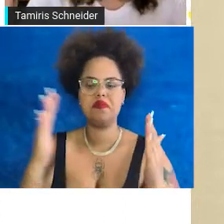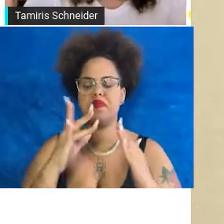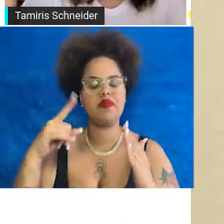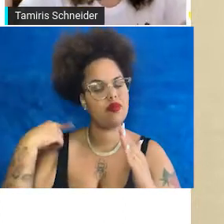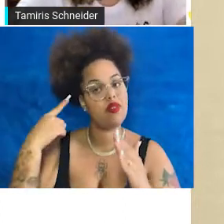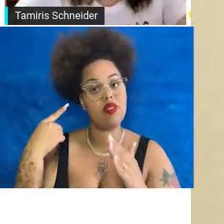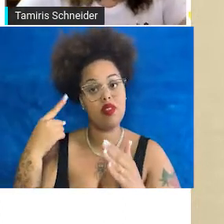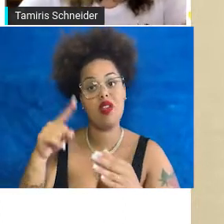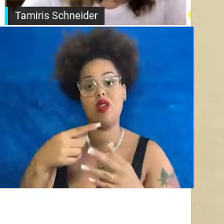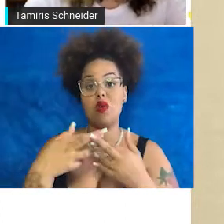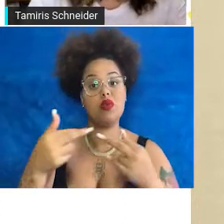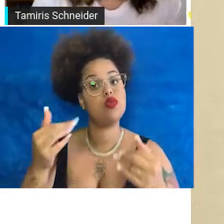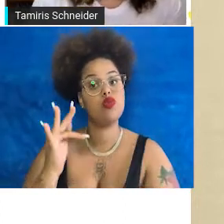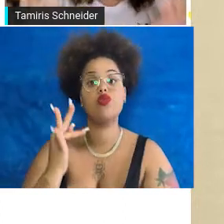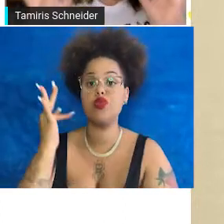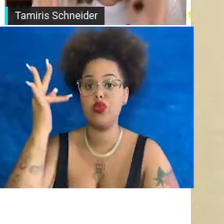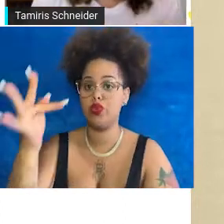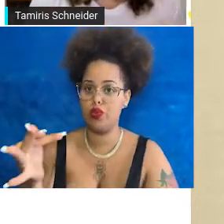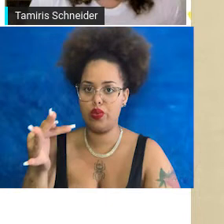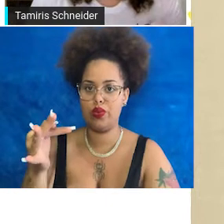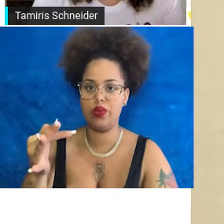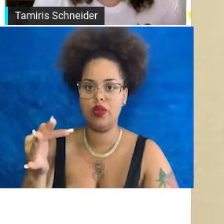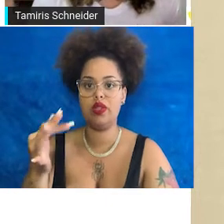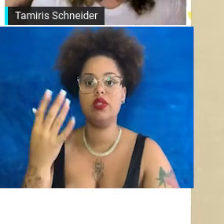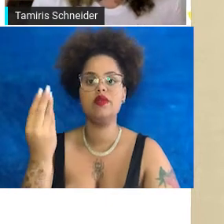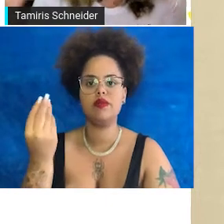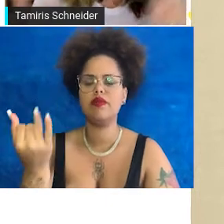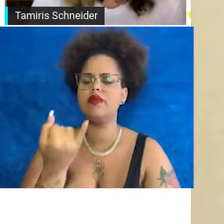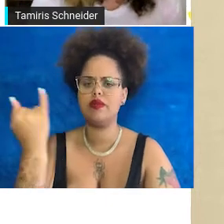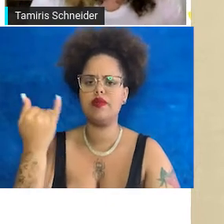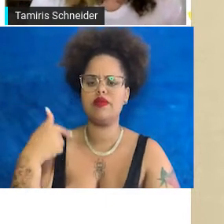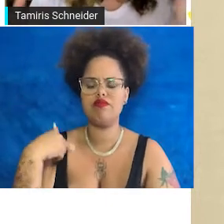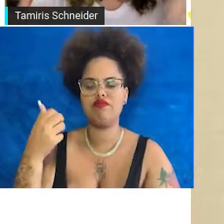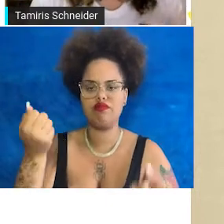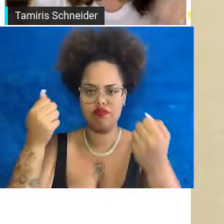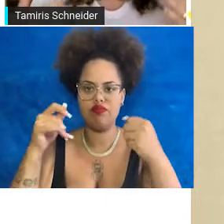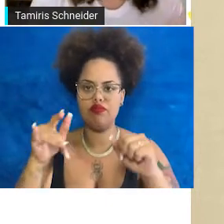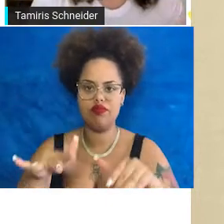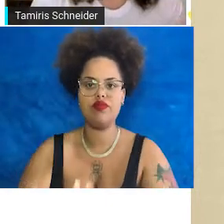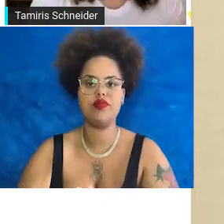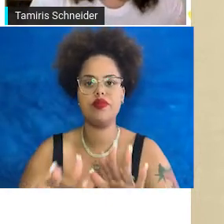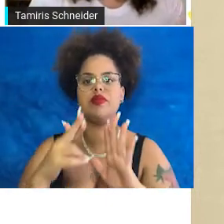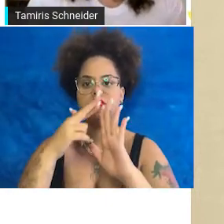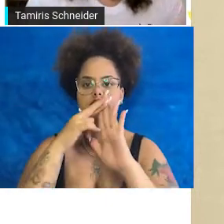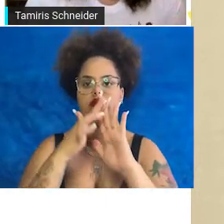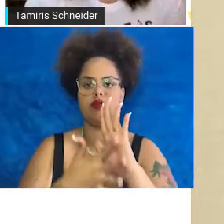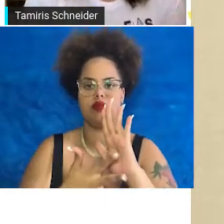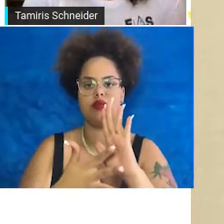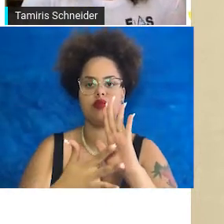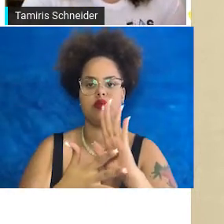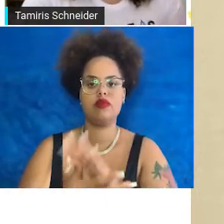se é uma coisa do futuro. Então é importantíssimo a gente mergulhar nesse roteiro.